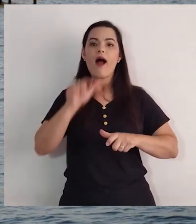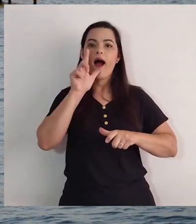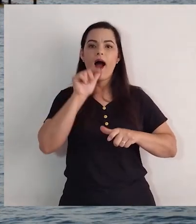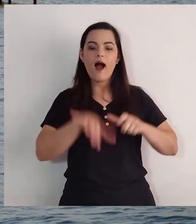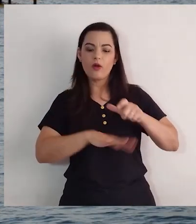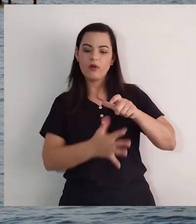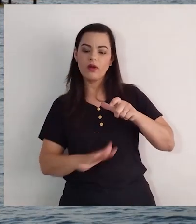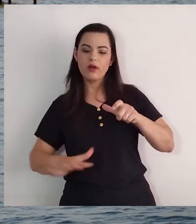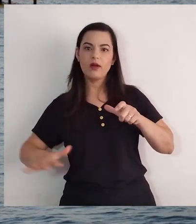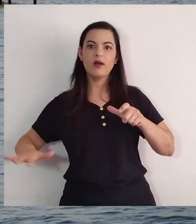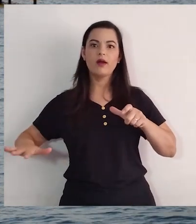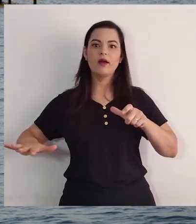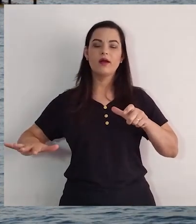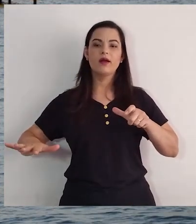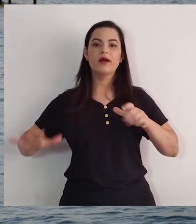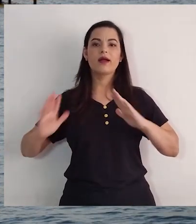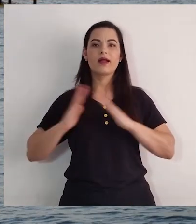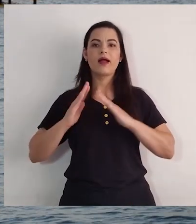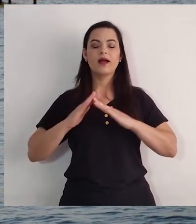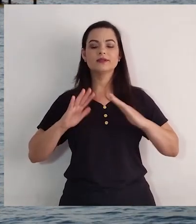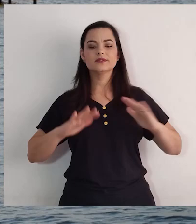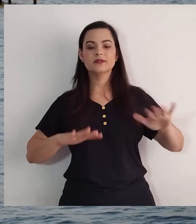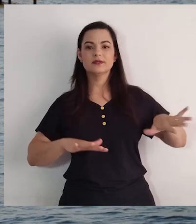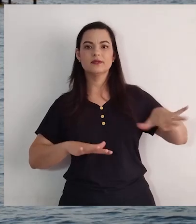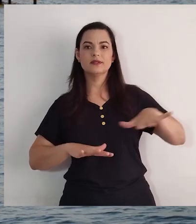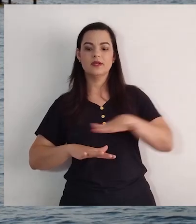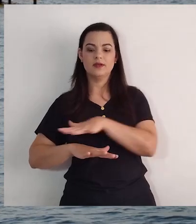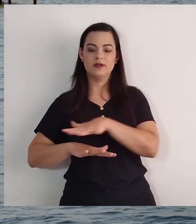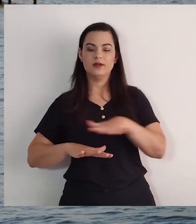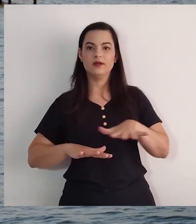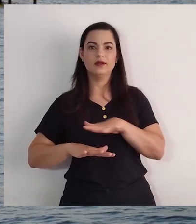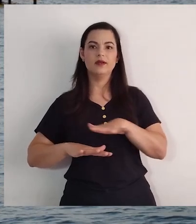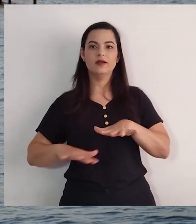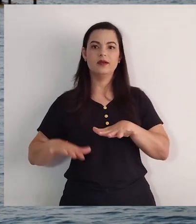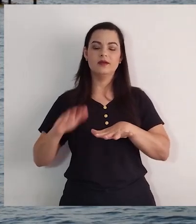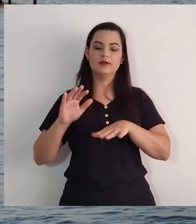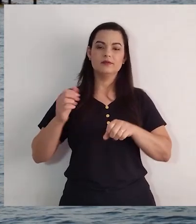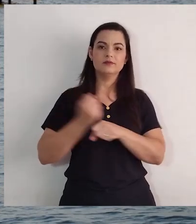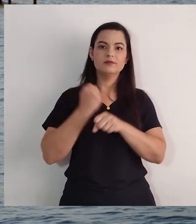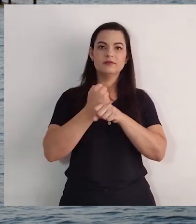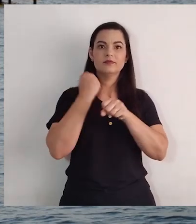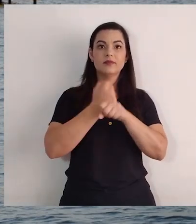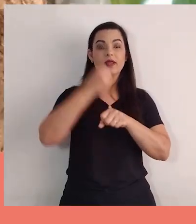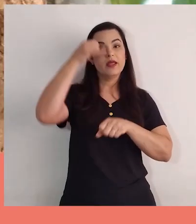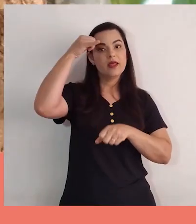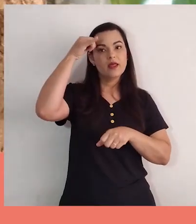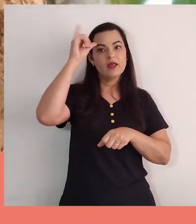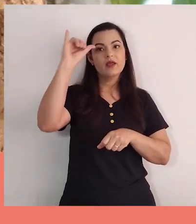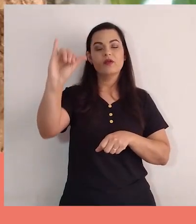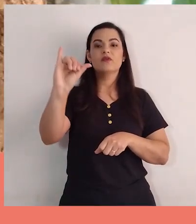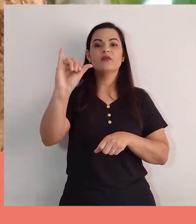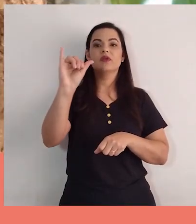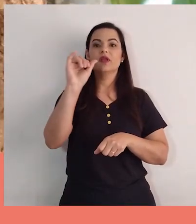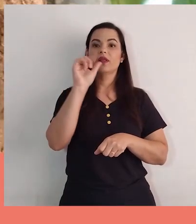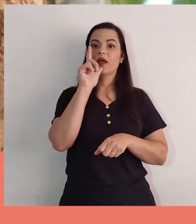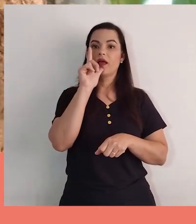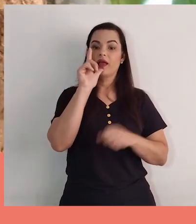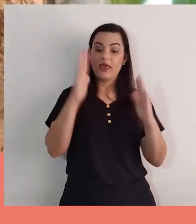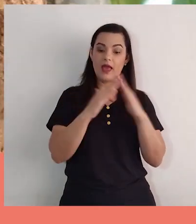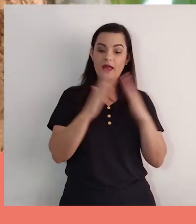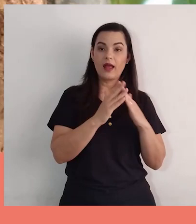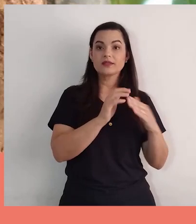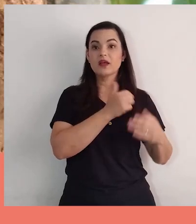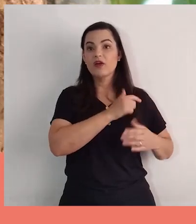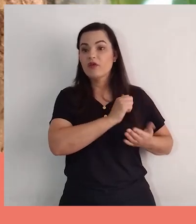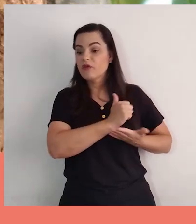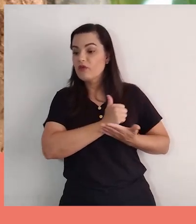cuja função é evitar que as casas sejam arrastadas pela correnteza dos rios. E como eu sou fascinada